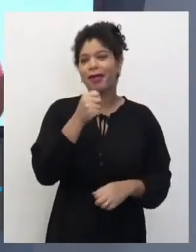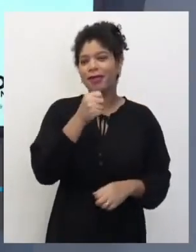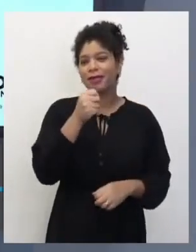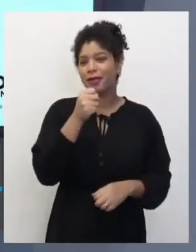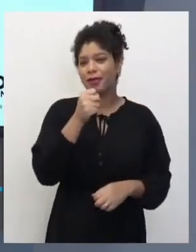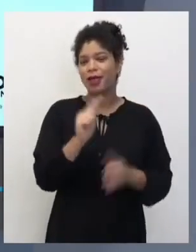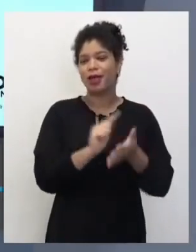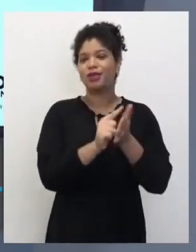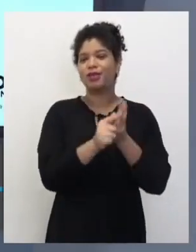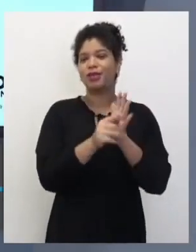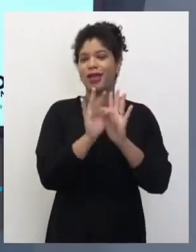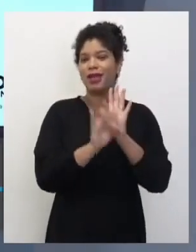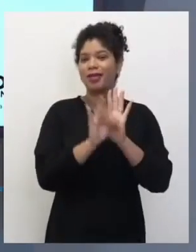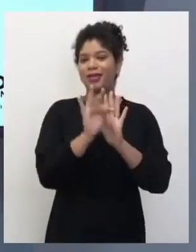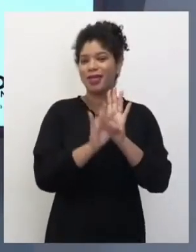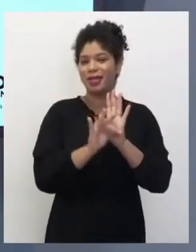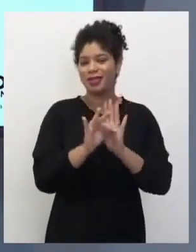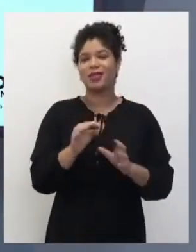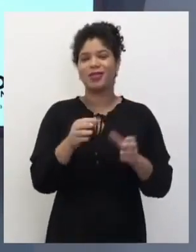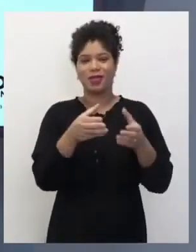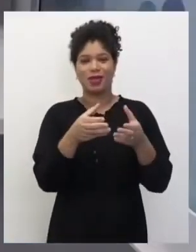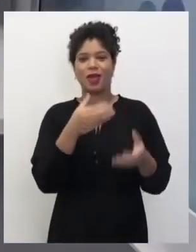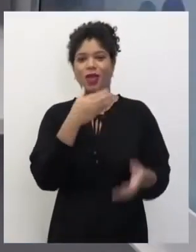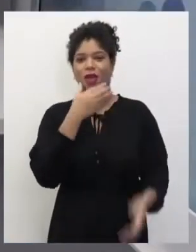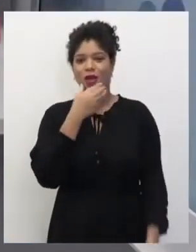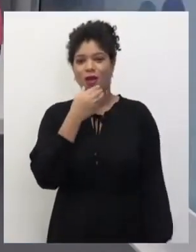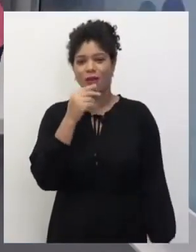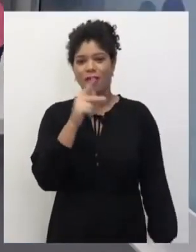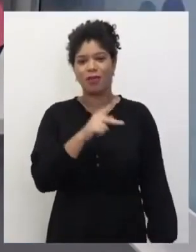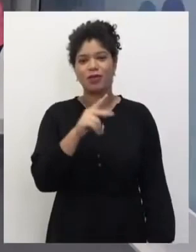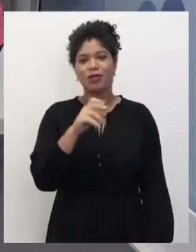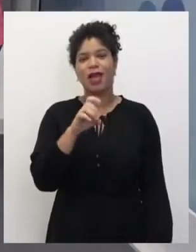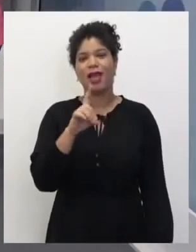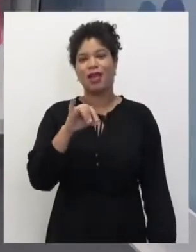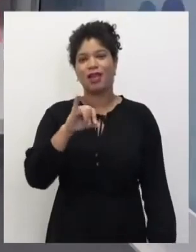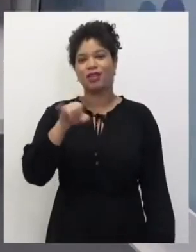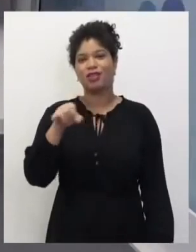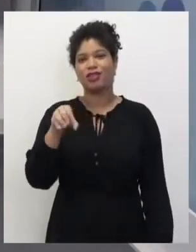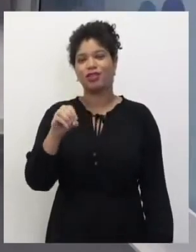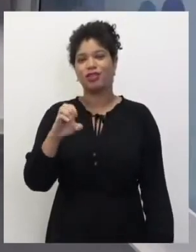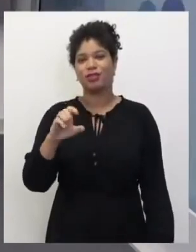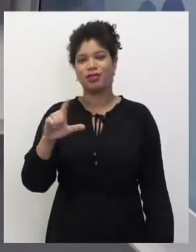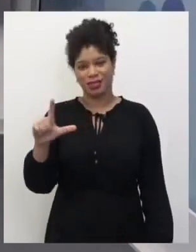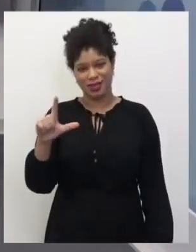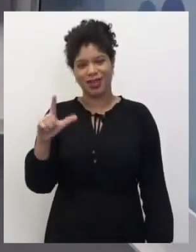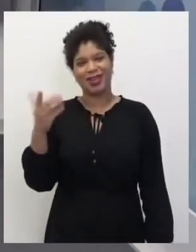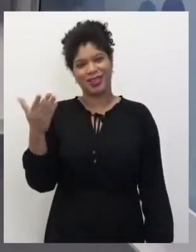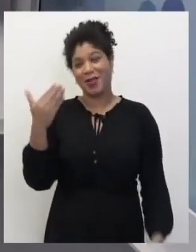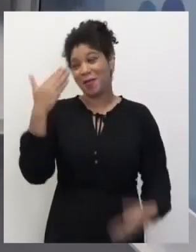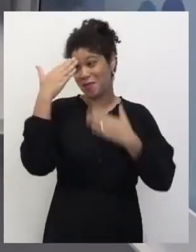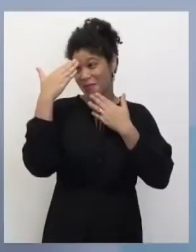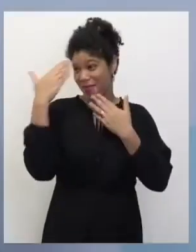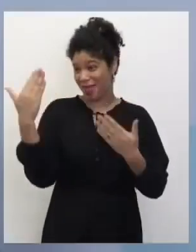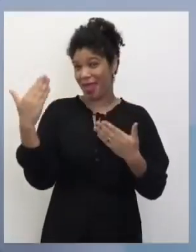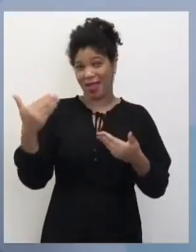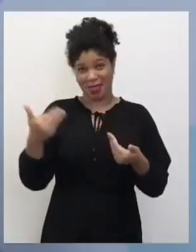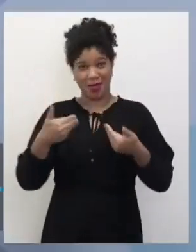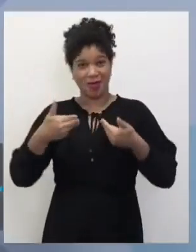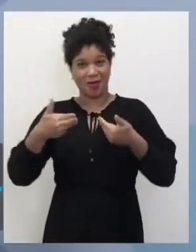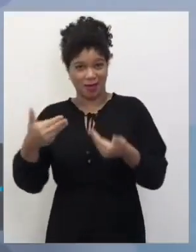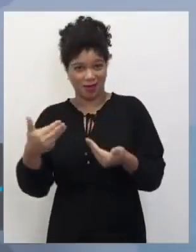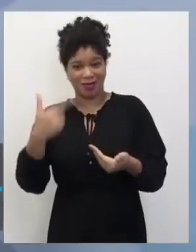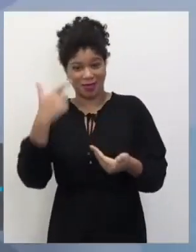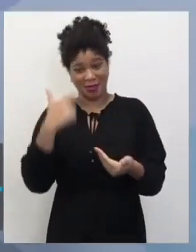mega especial, o professor Ed Joel. Tudo bem, professor? Tudo bem, professor. Muito obrigado pelo especial, né? Quero então também